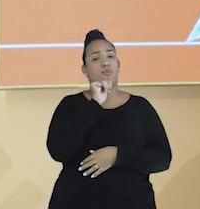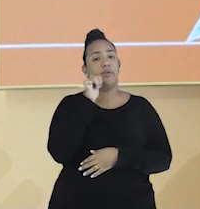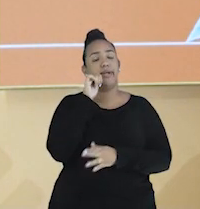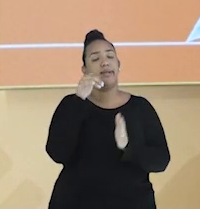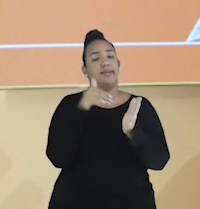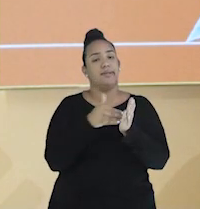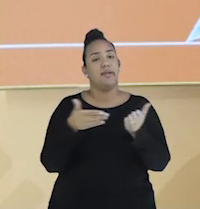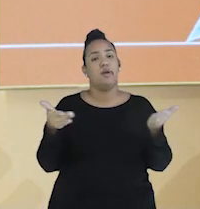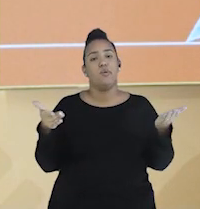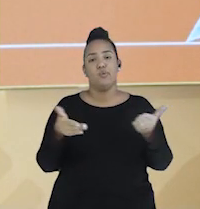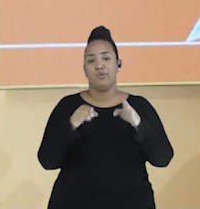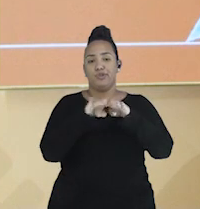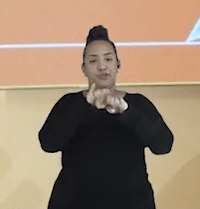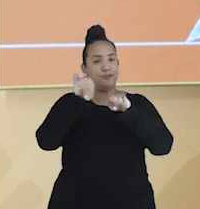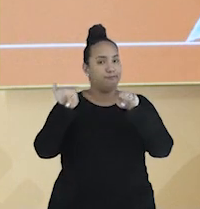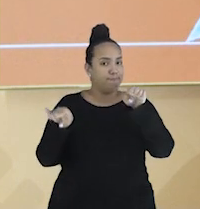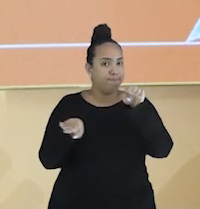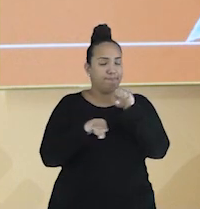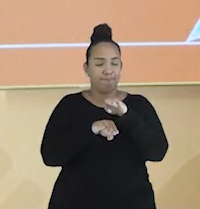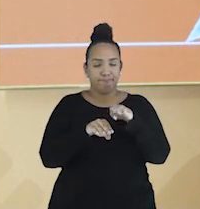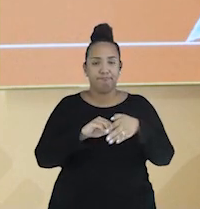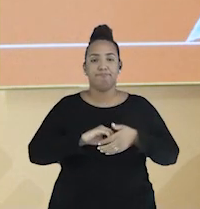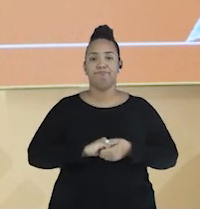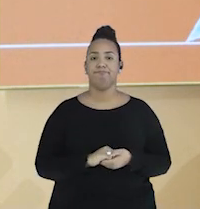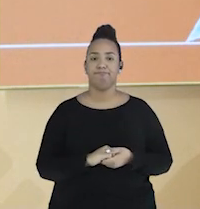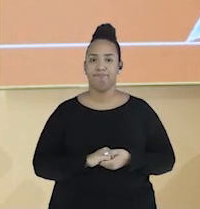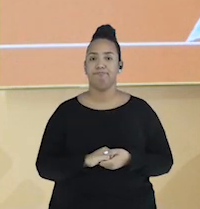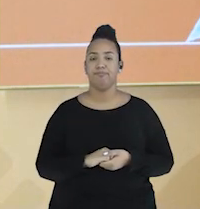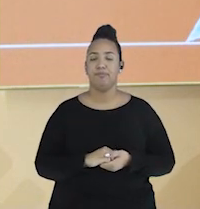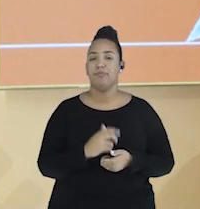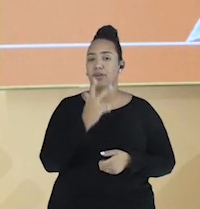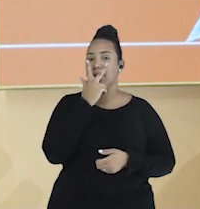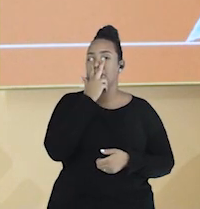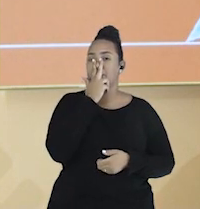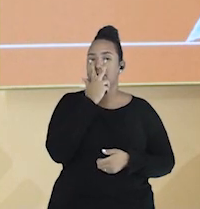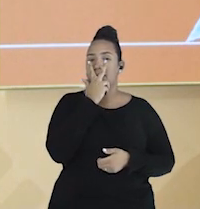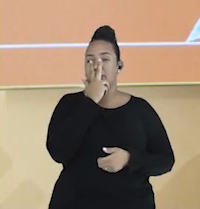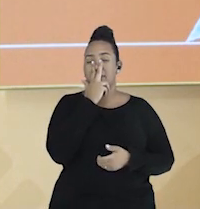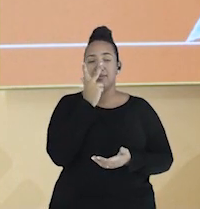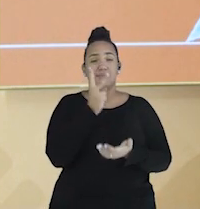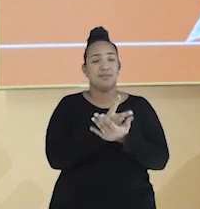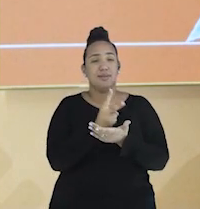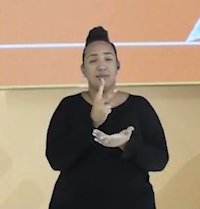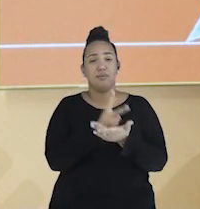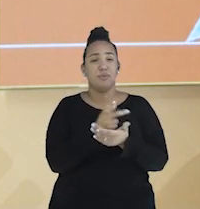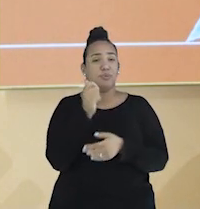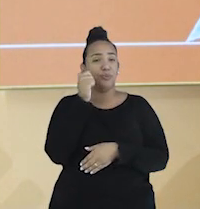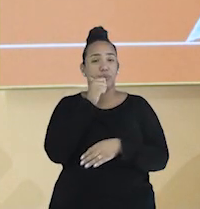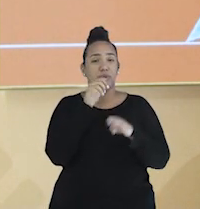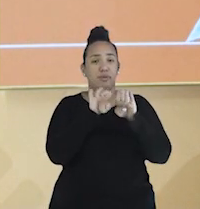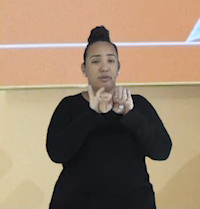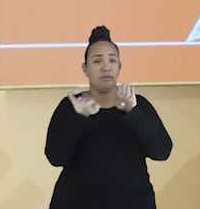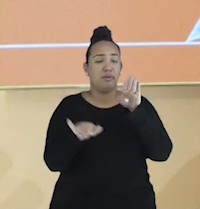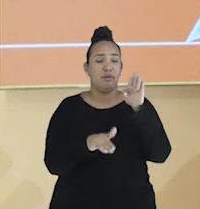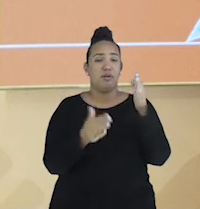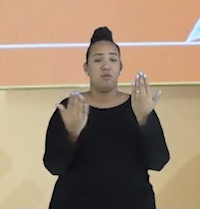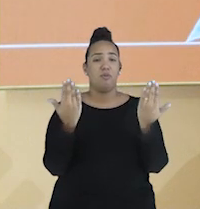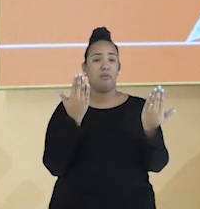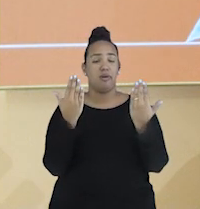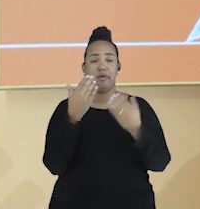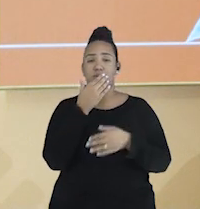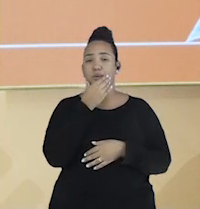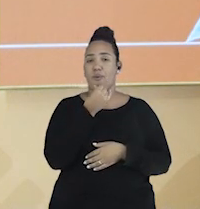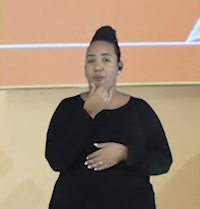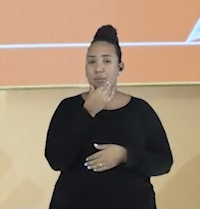é tratada com desigualdade e parece estar sempre em desvantagem em relação aos